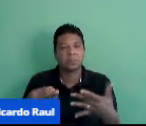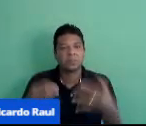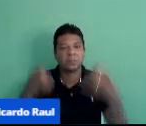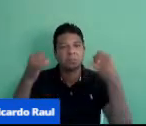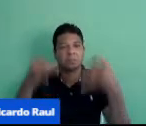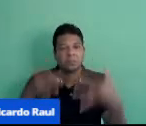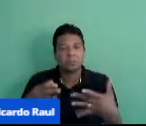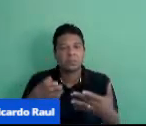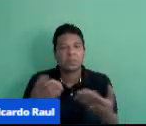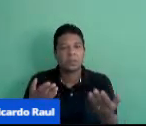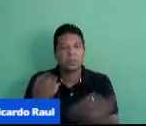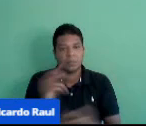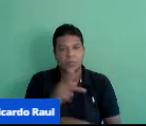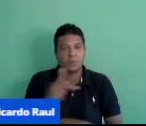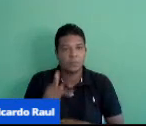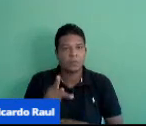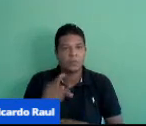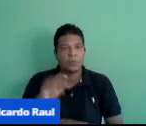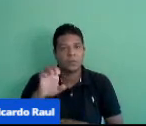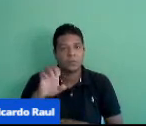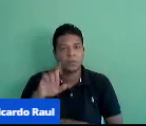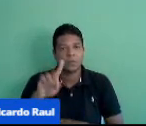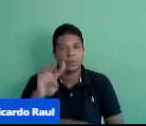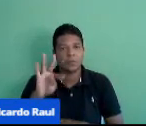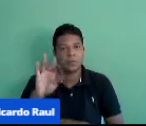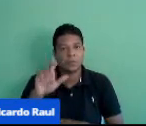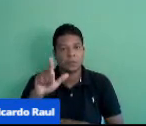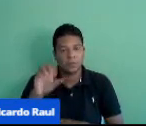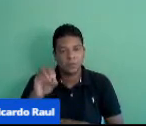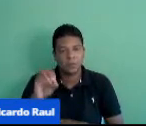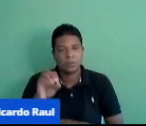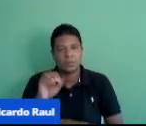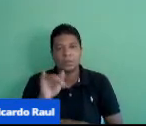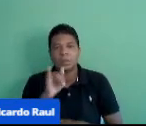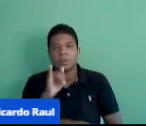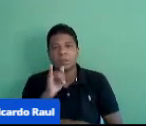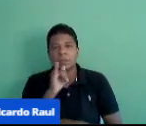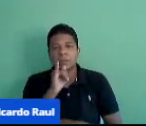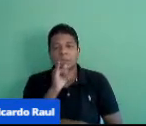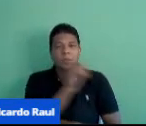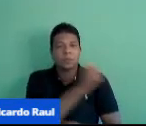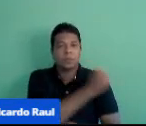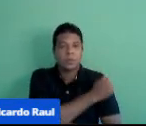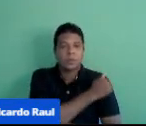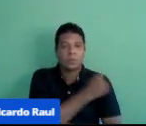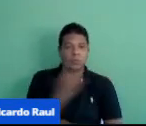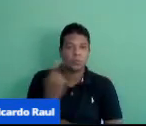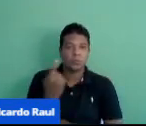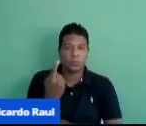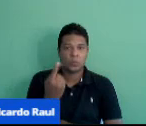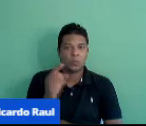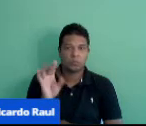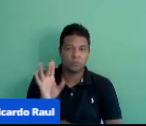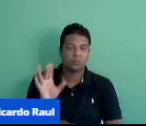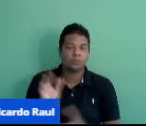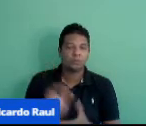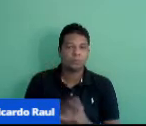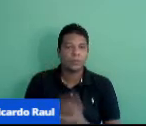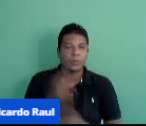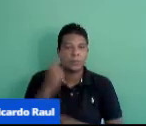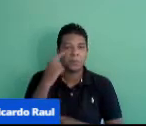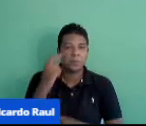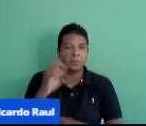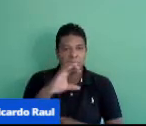Elton deu exemplo aí dessa aluna, né? Desse caso de uma aluna só. Então, é isso, né? A gente percebe que Campo Grande tem